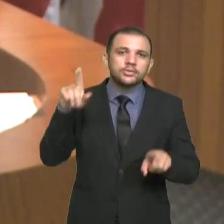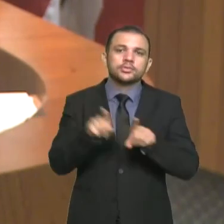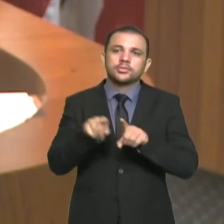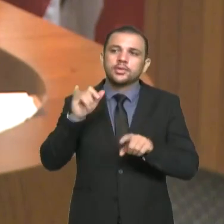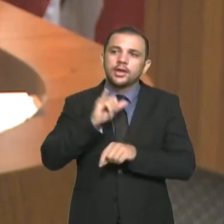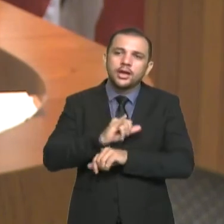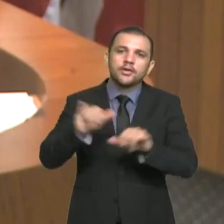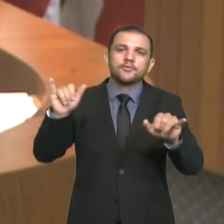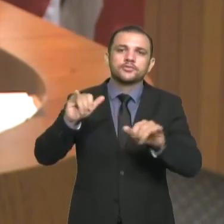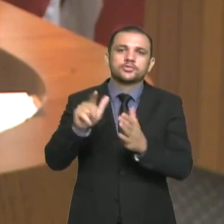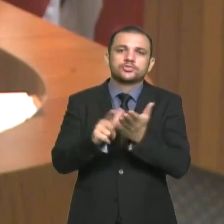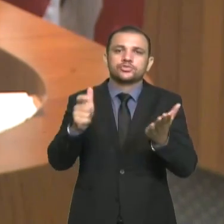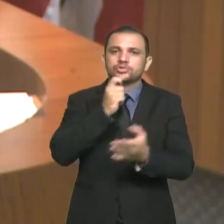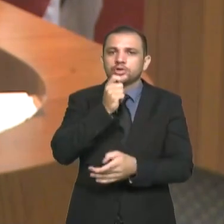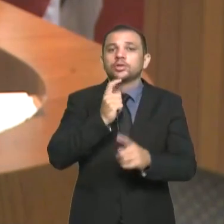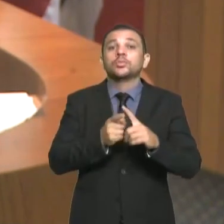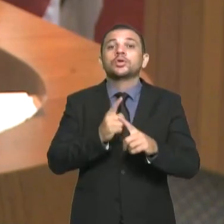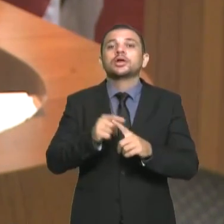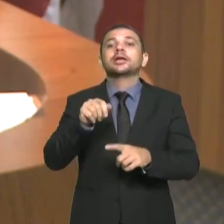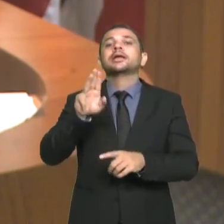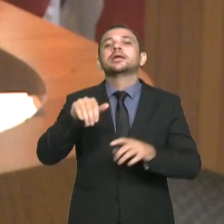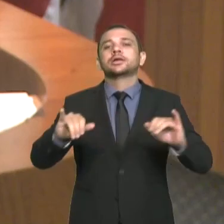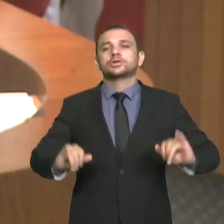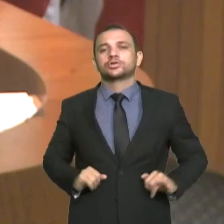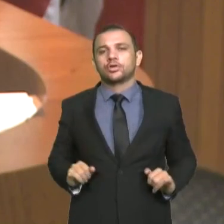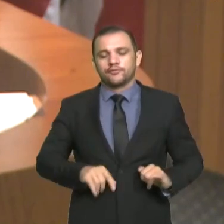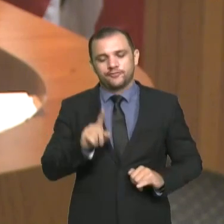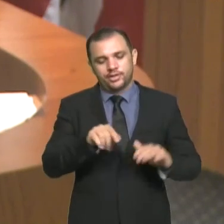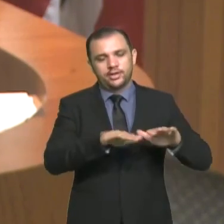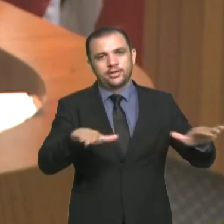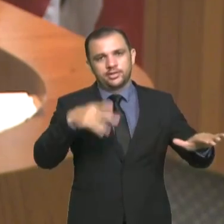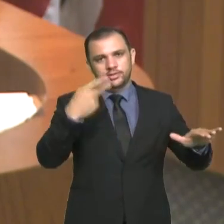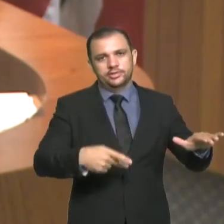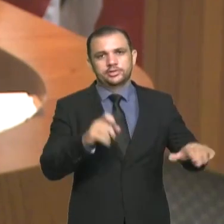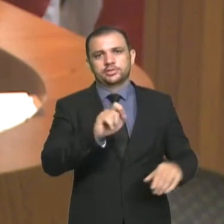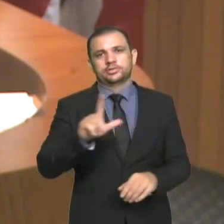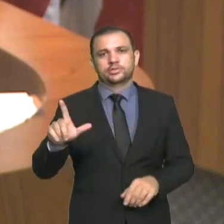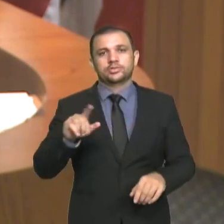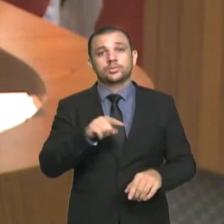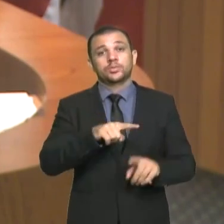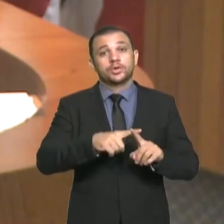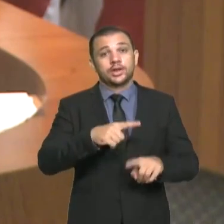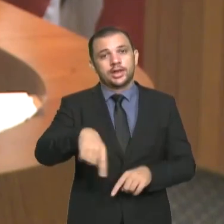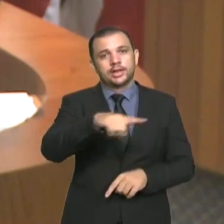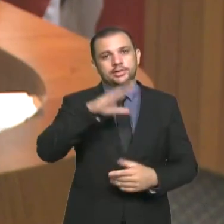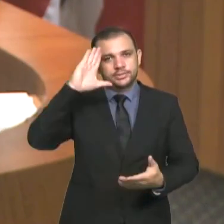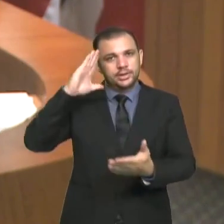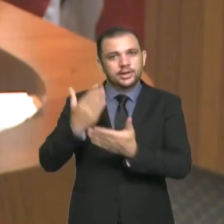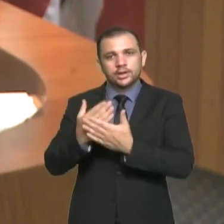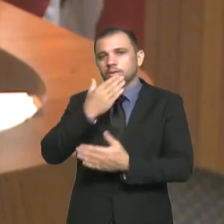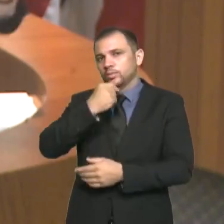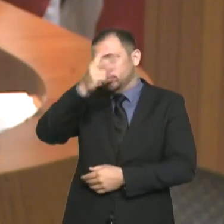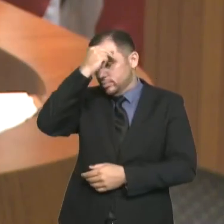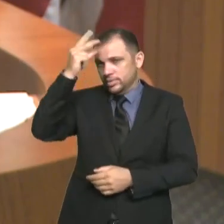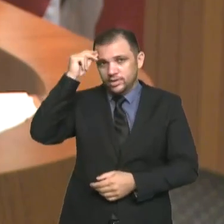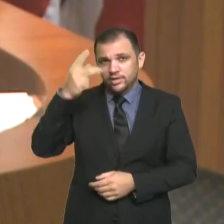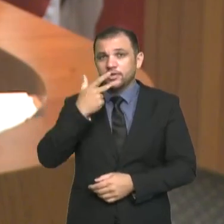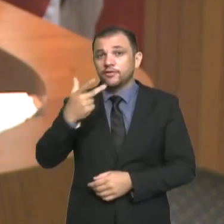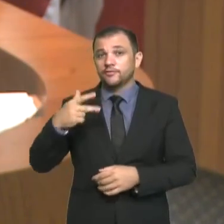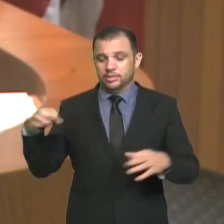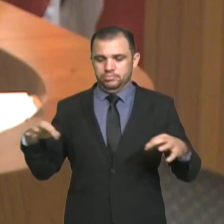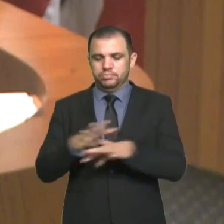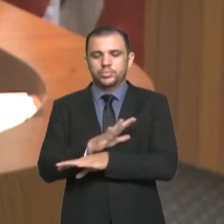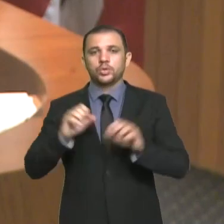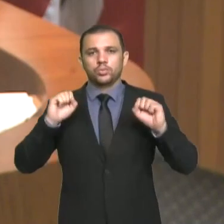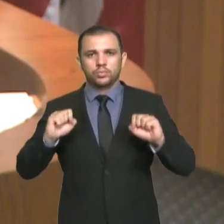jornais, porque quem está sofrendo são as crianças da nossa cidade, que acreditaram num prefeito que afirmou que estava pronto, mas